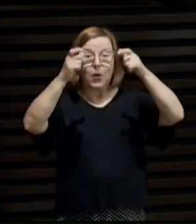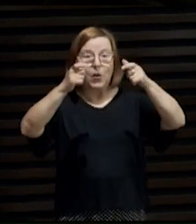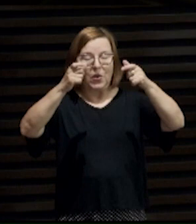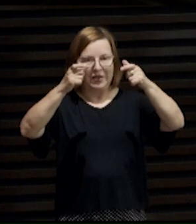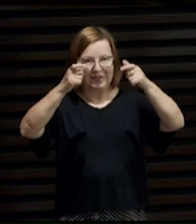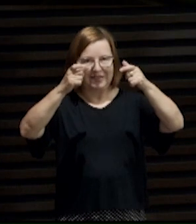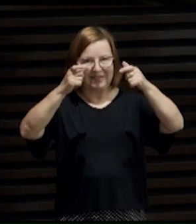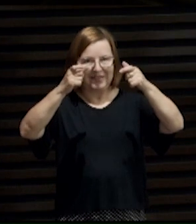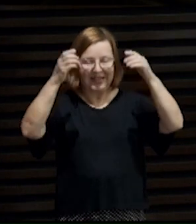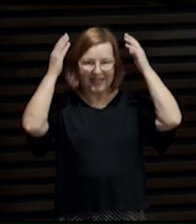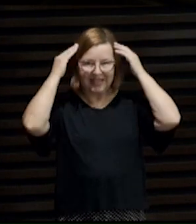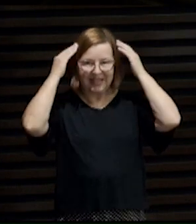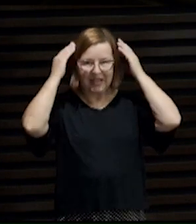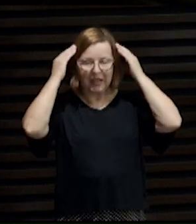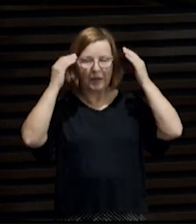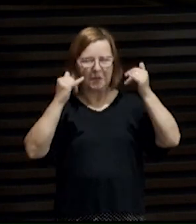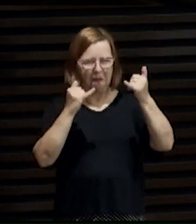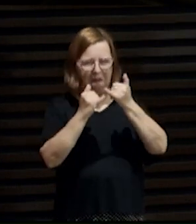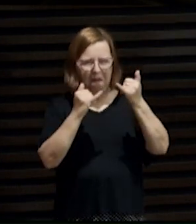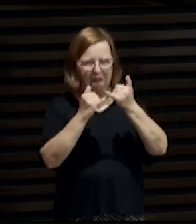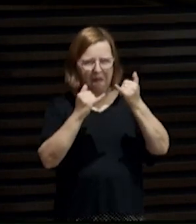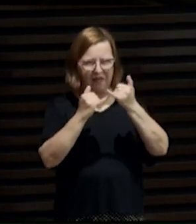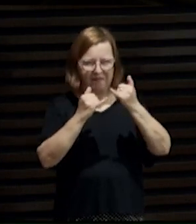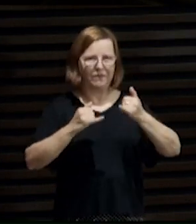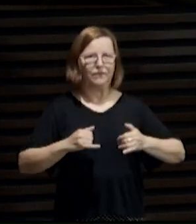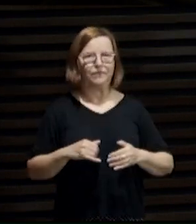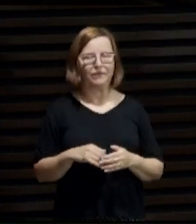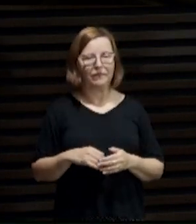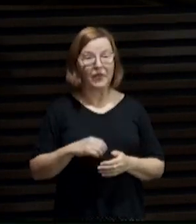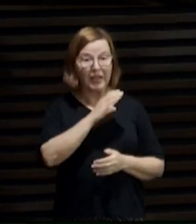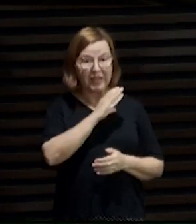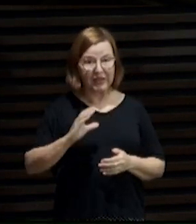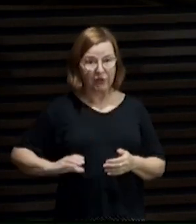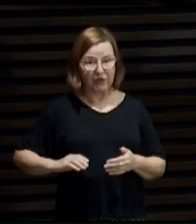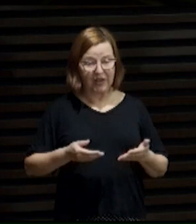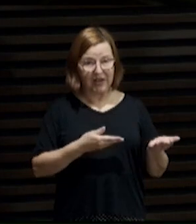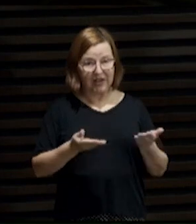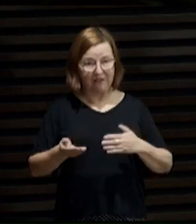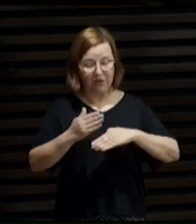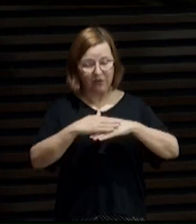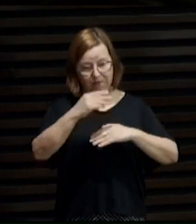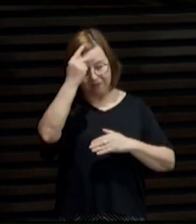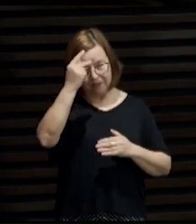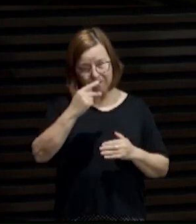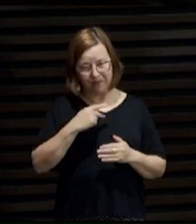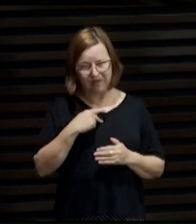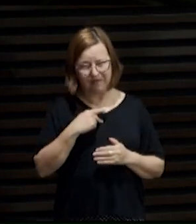do nosso Senhor Jesus Cristo? Cardos e abrolhos. Cristo levou sobre si os cardos e abrolhos do nosso